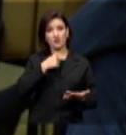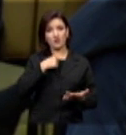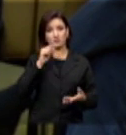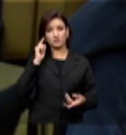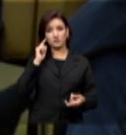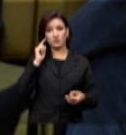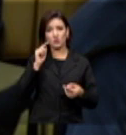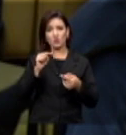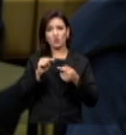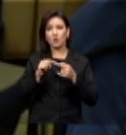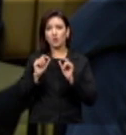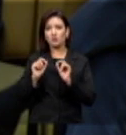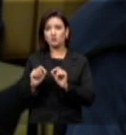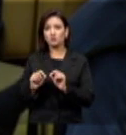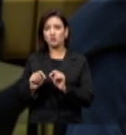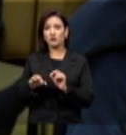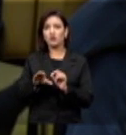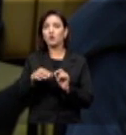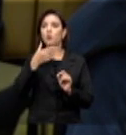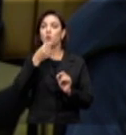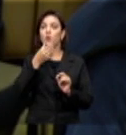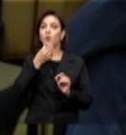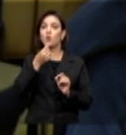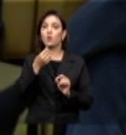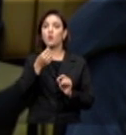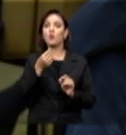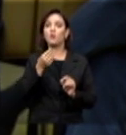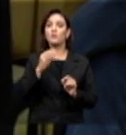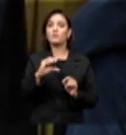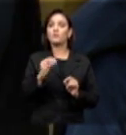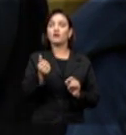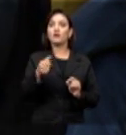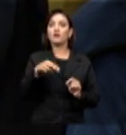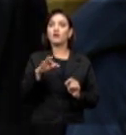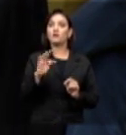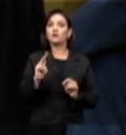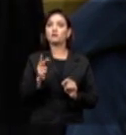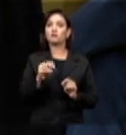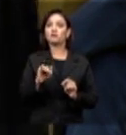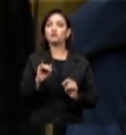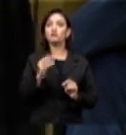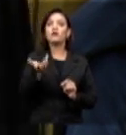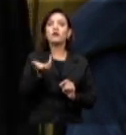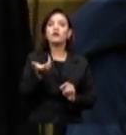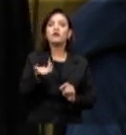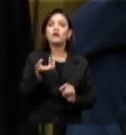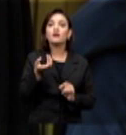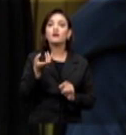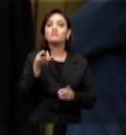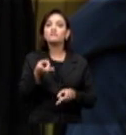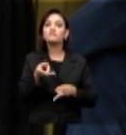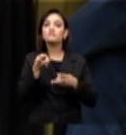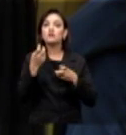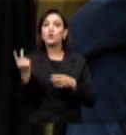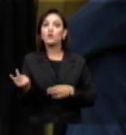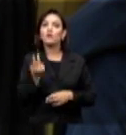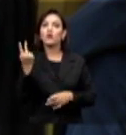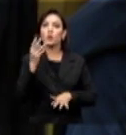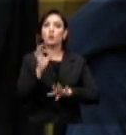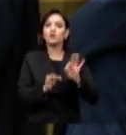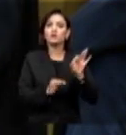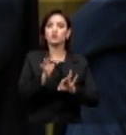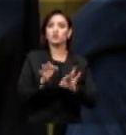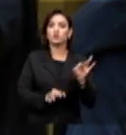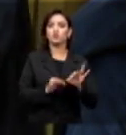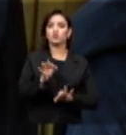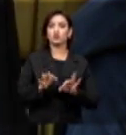à filosofia de Kant e busco, de algum modo, encontrar o valor da justiça num aspecto